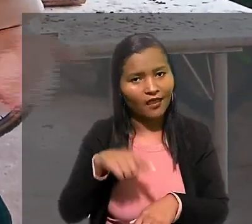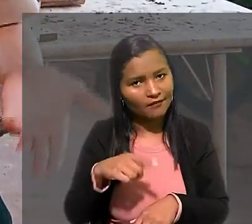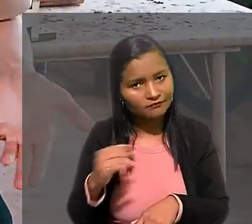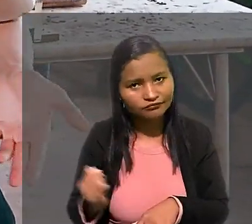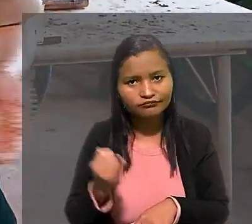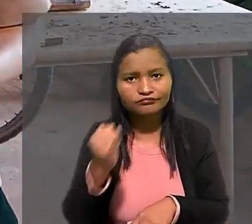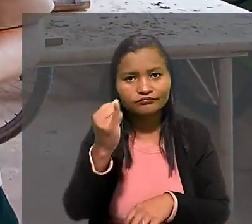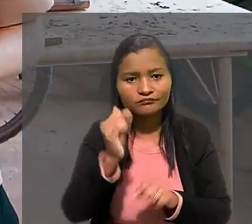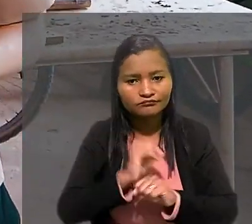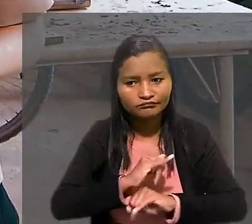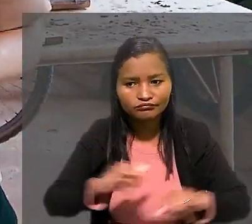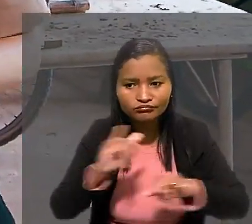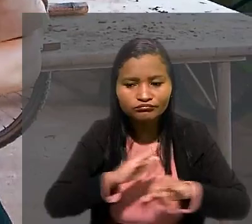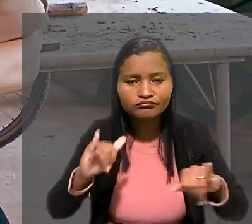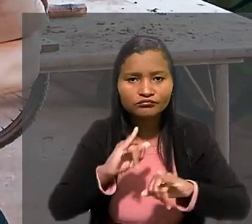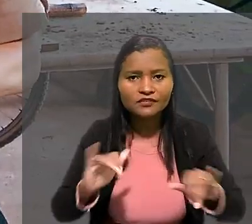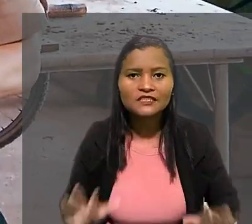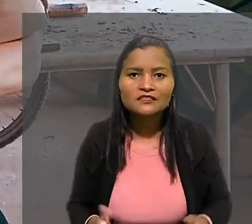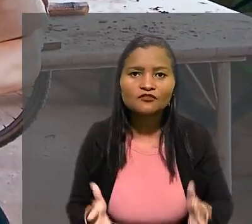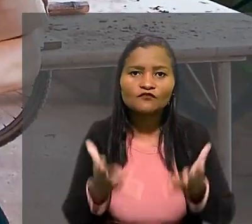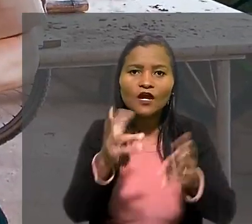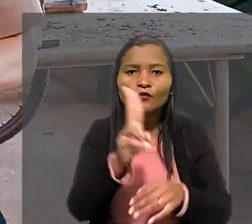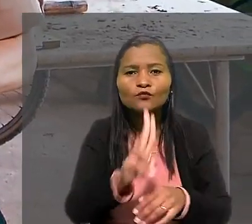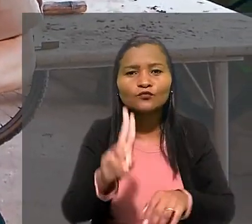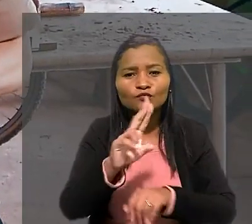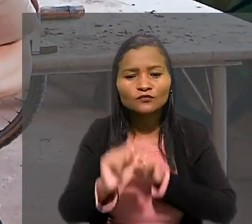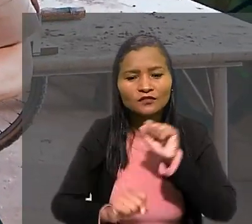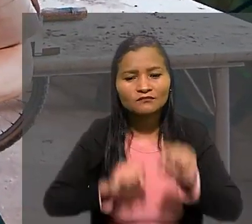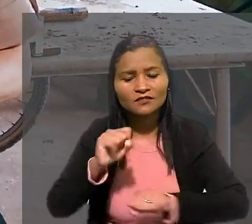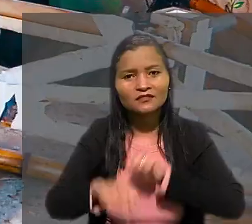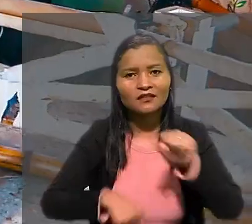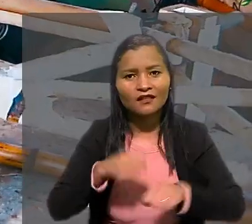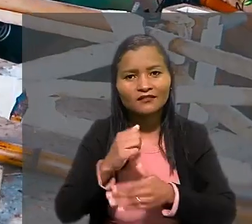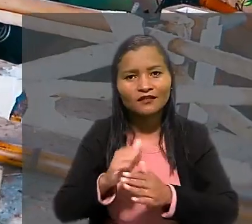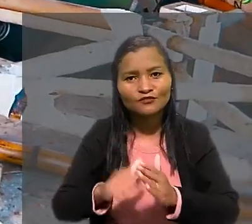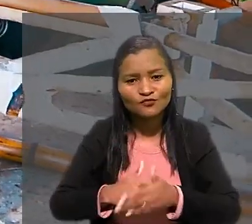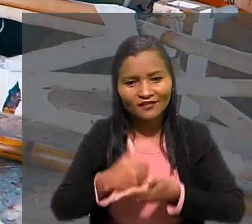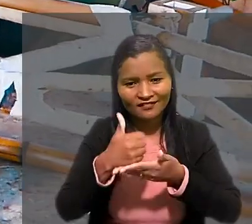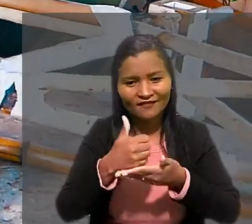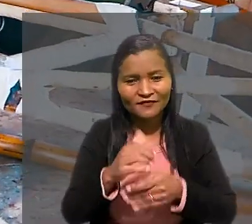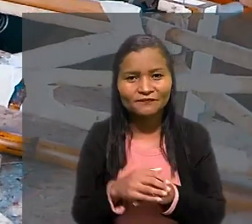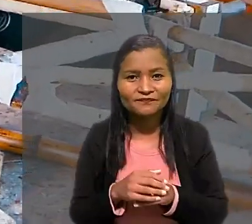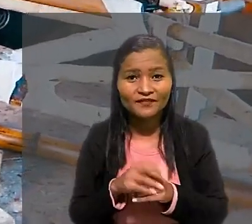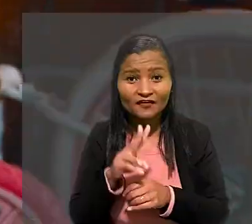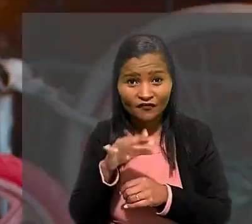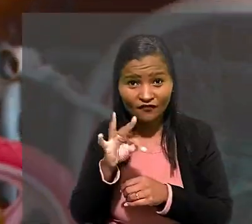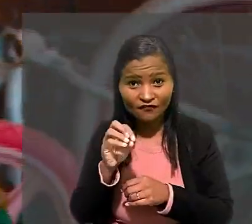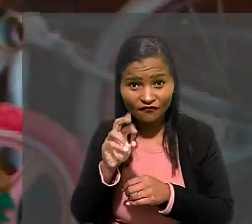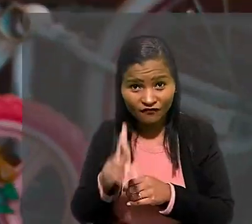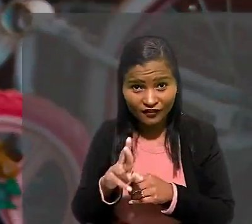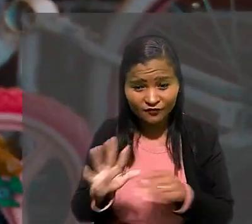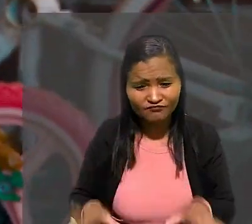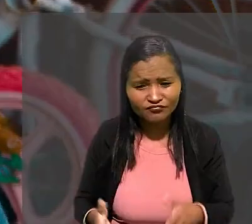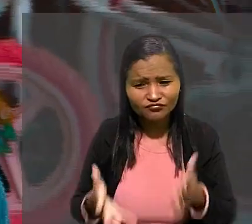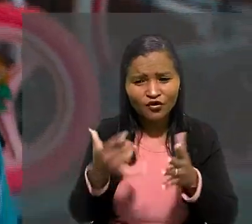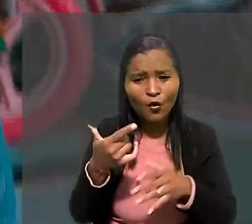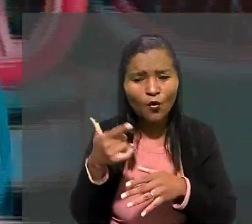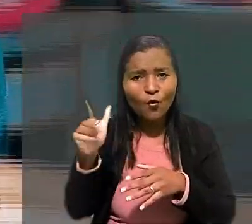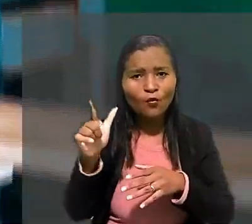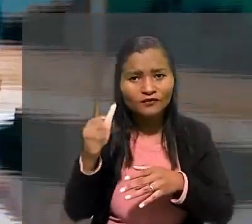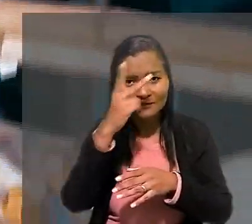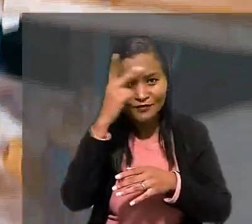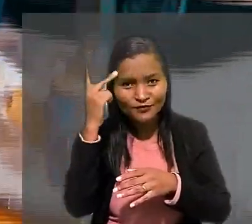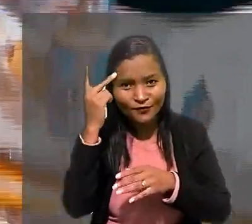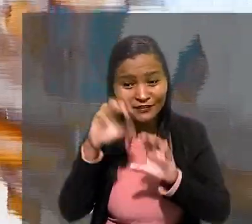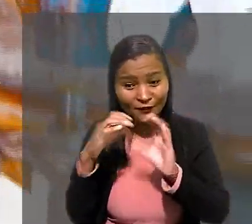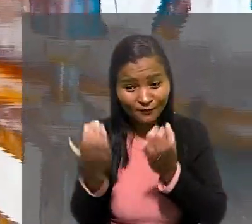para espalhar e incentivar o uso das bicicletas sustentáveis. Vitor estimula outros moradores da comunidade a